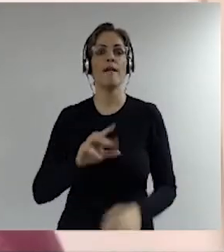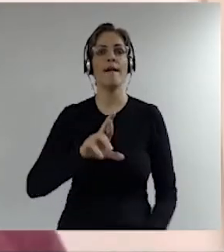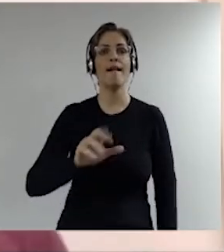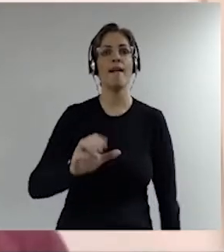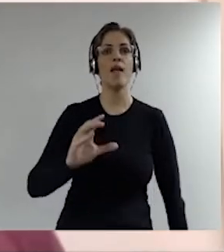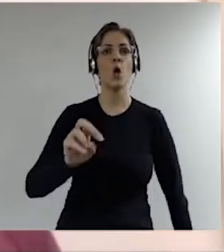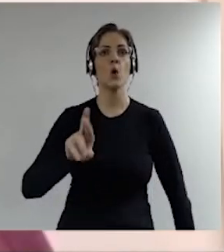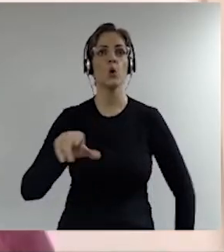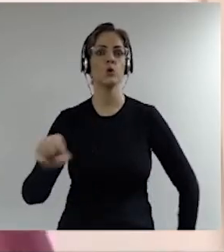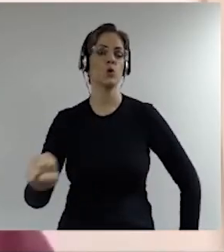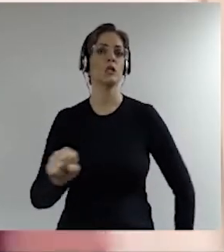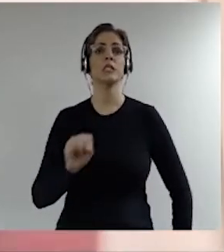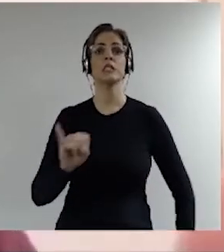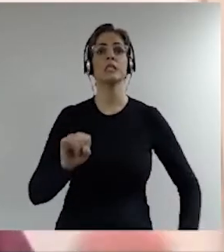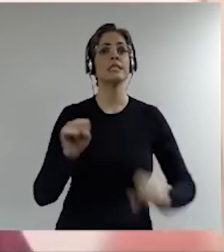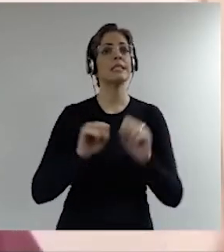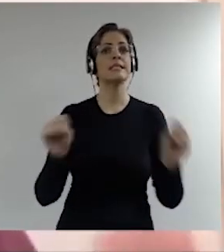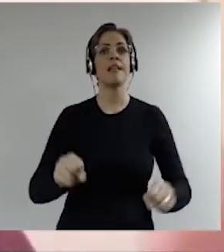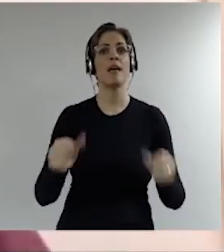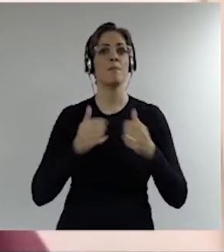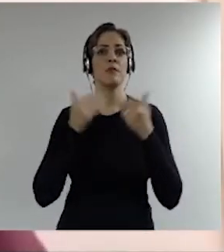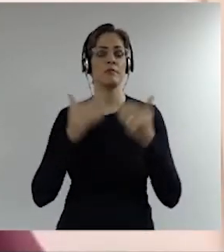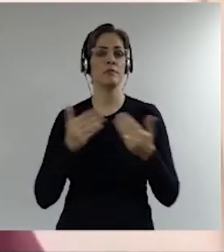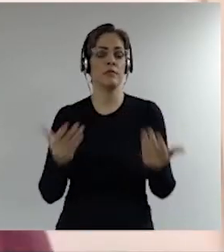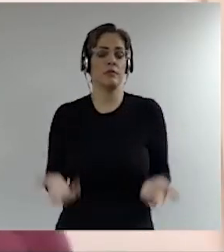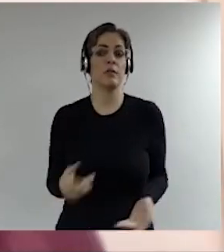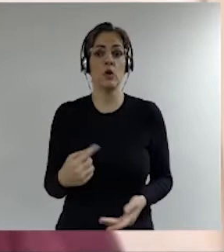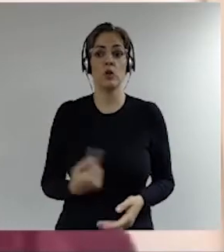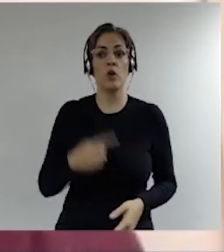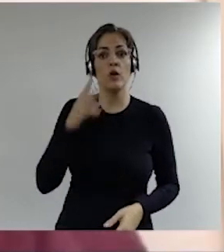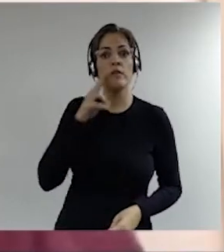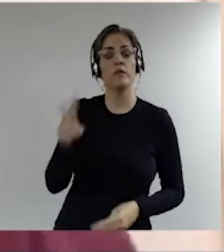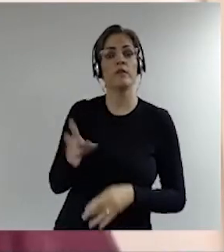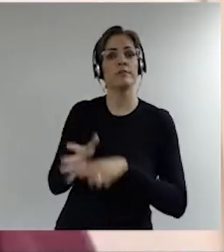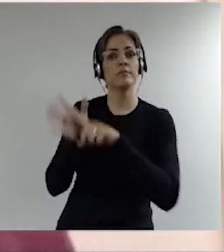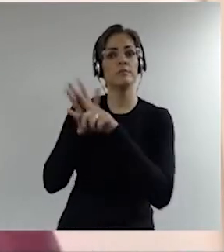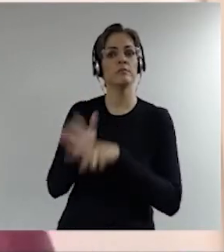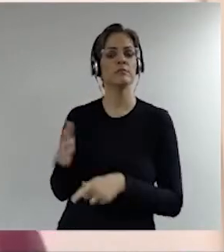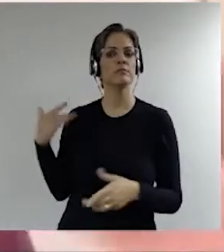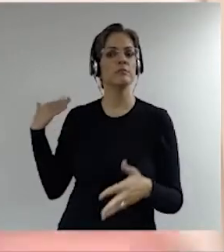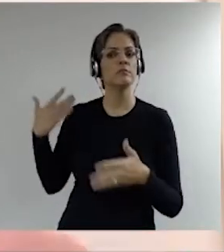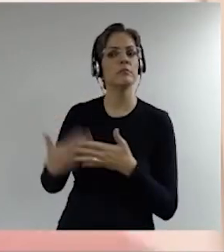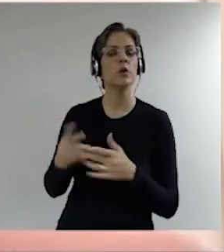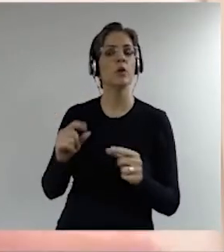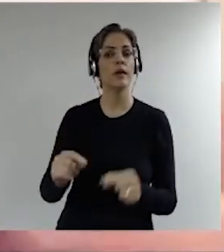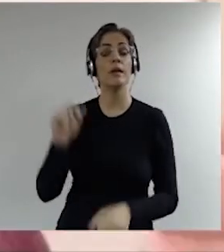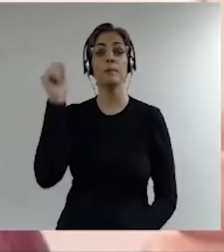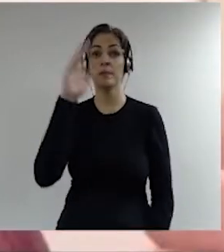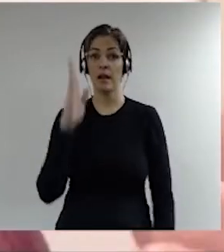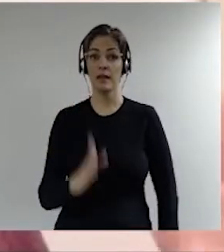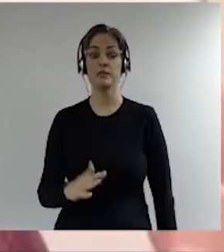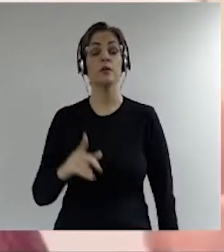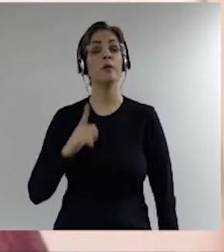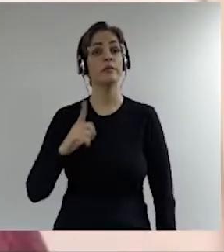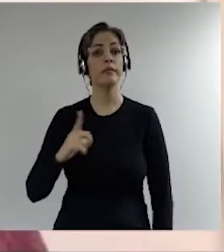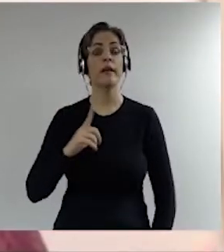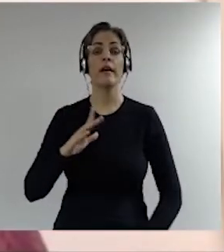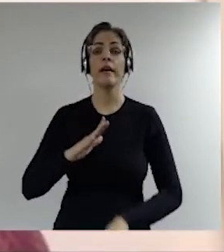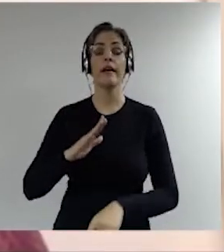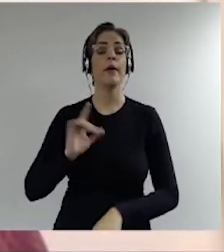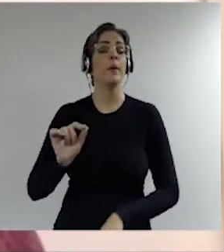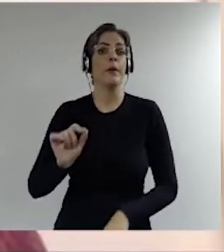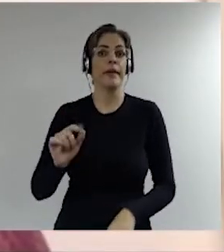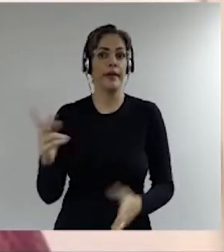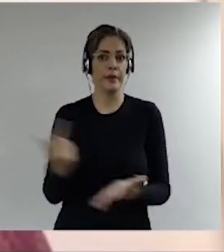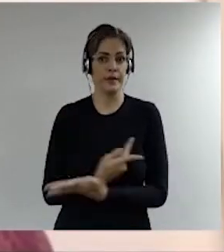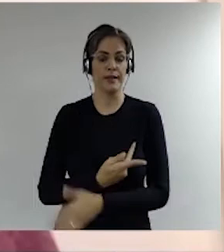não funciona. O que a gente viu nesses estudos que fizemos aí nesses últimos tempos? No Brasil, você tem uma situação seguinte, a